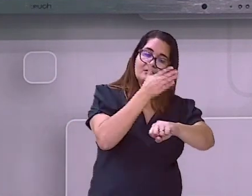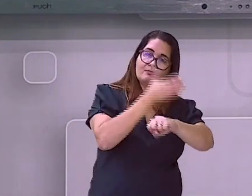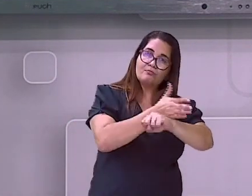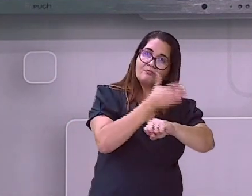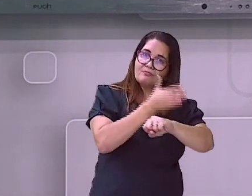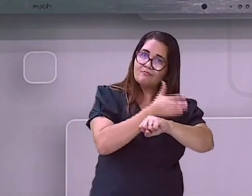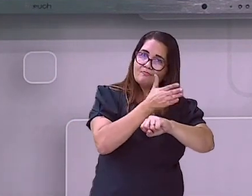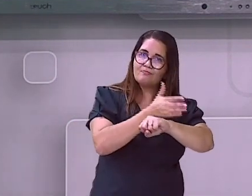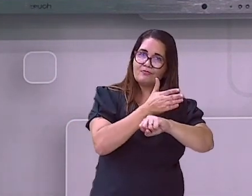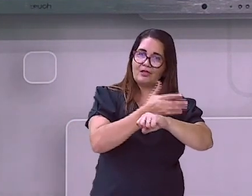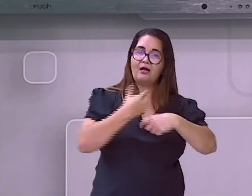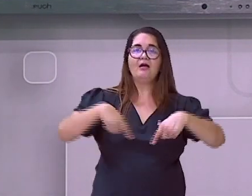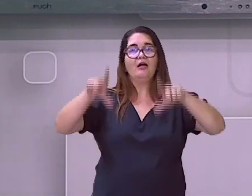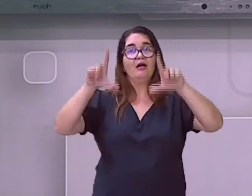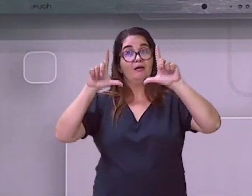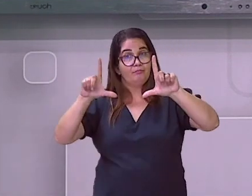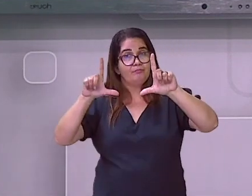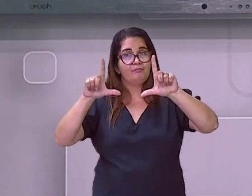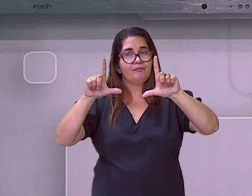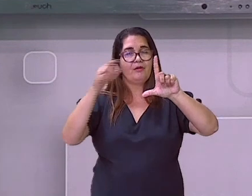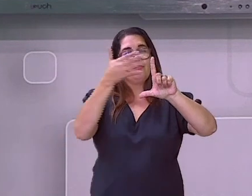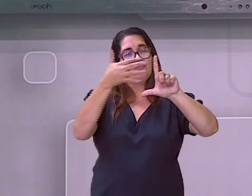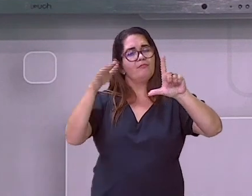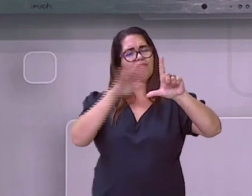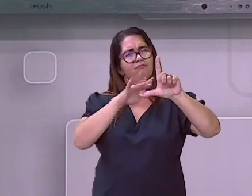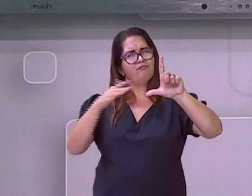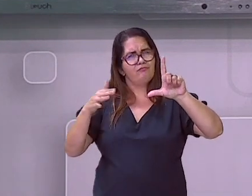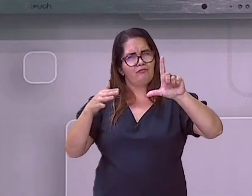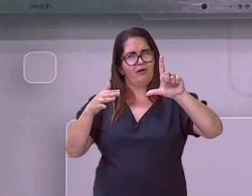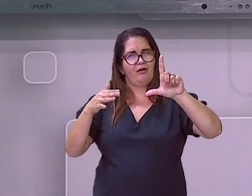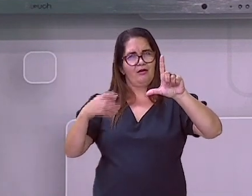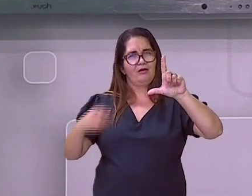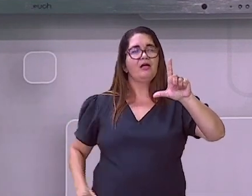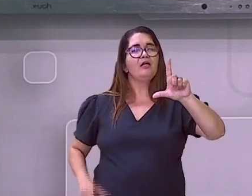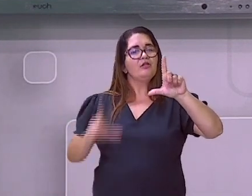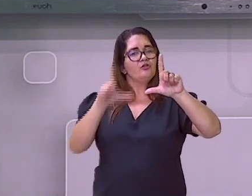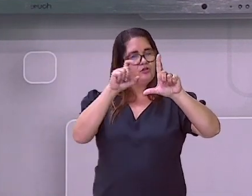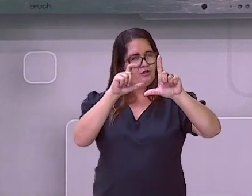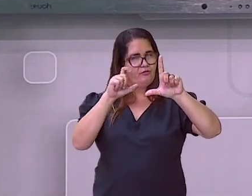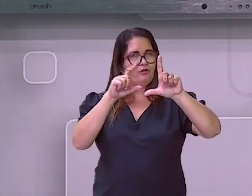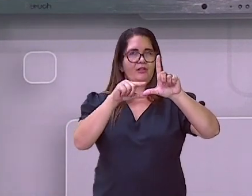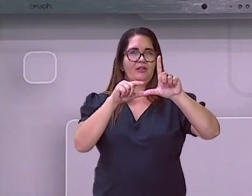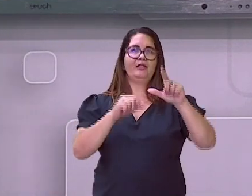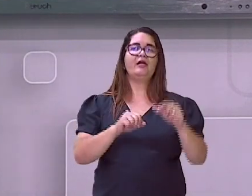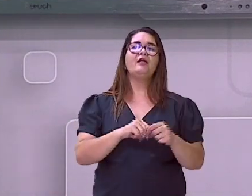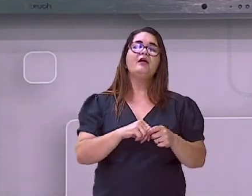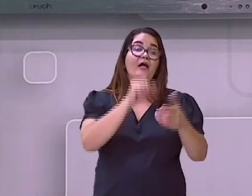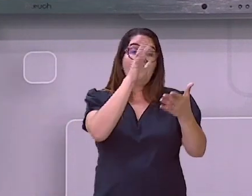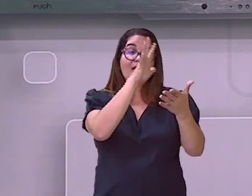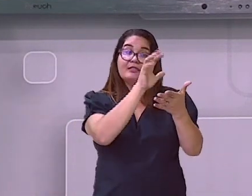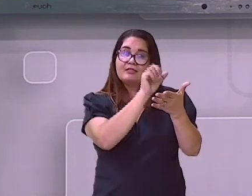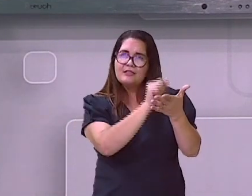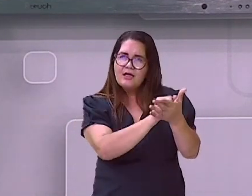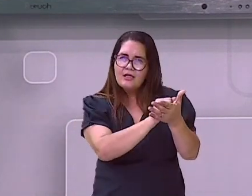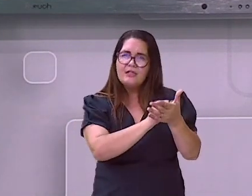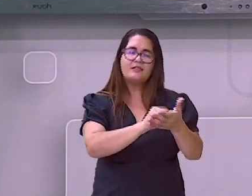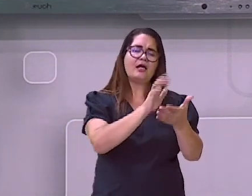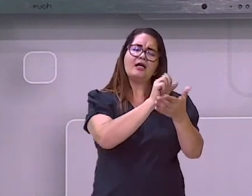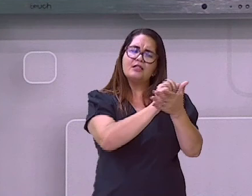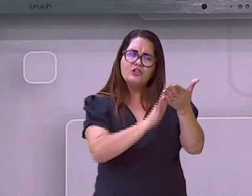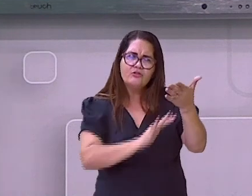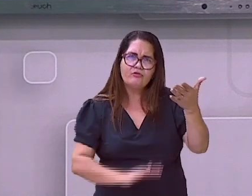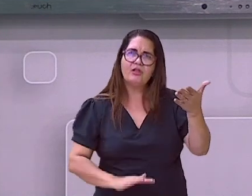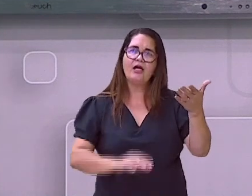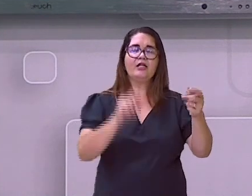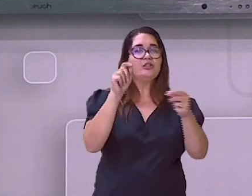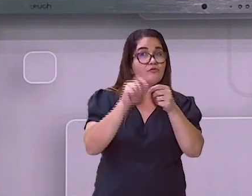nossa plataforma SVEDGV, faça suas atividades, marque que fez. Lembre-se, você é sempre